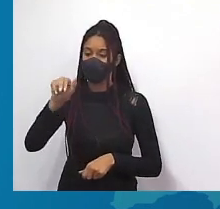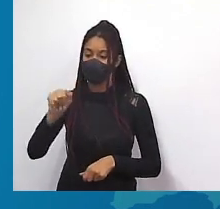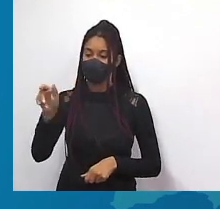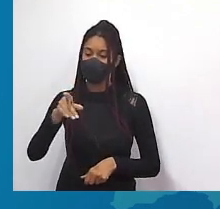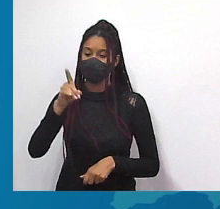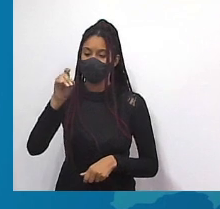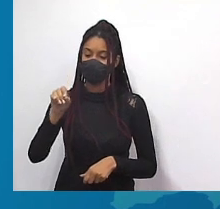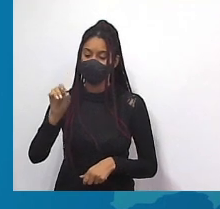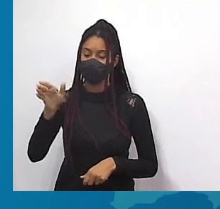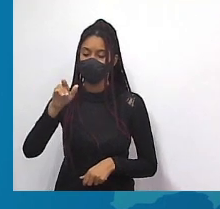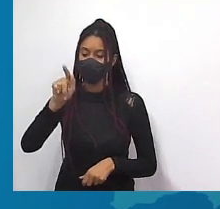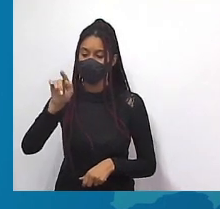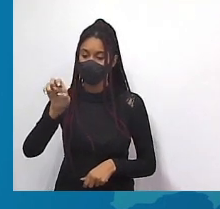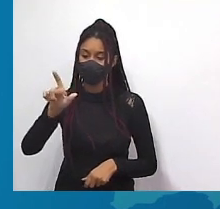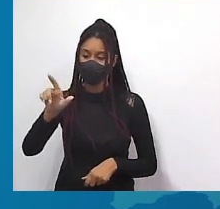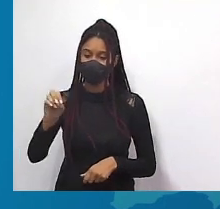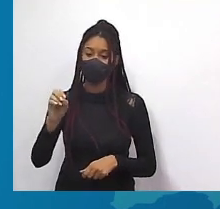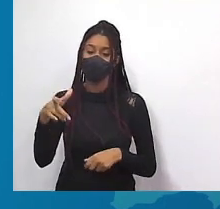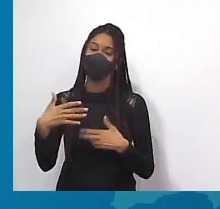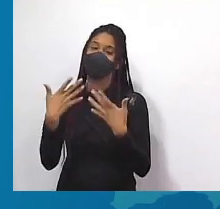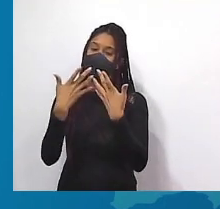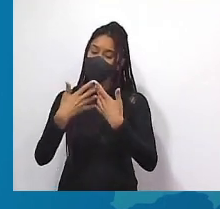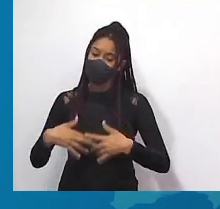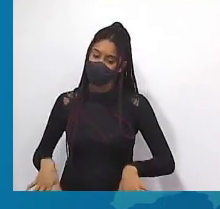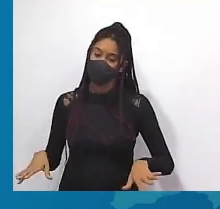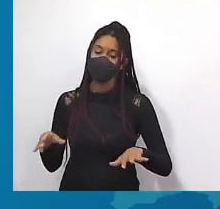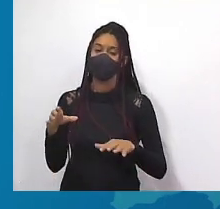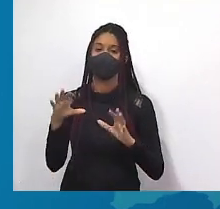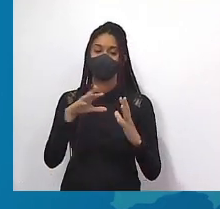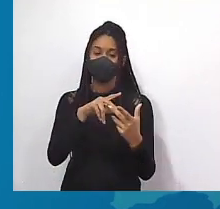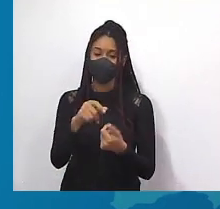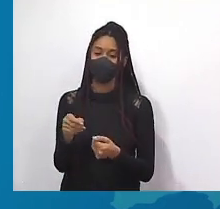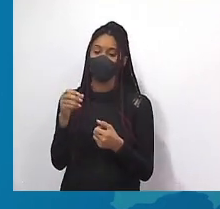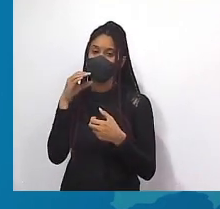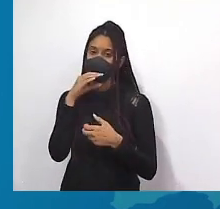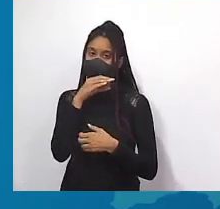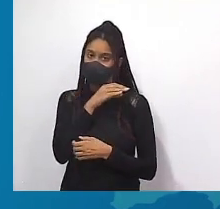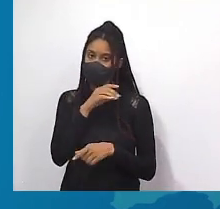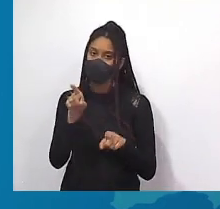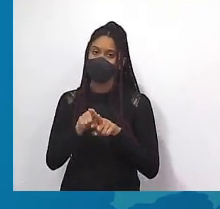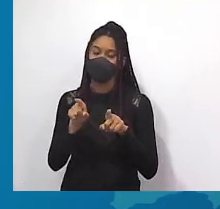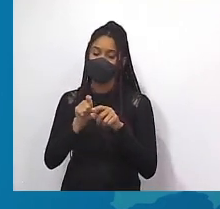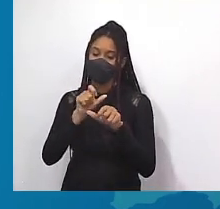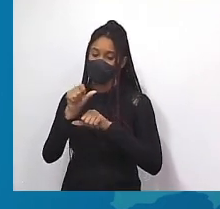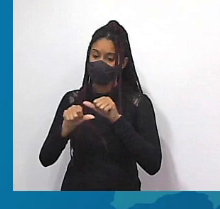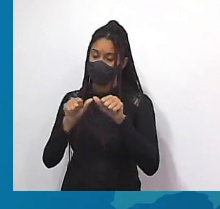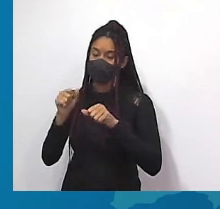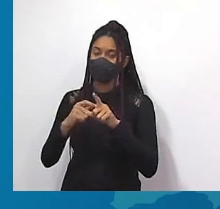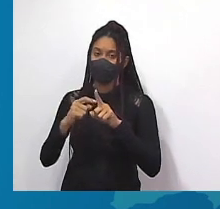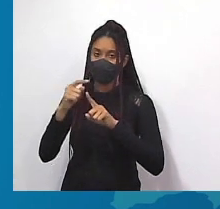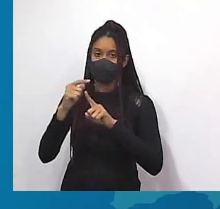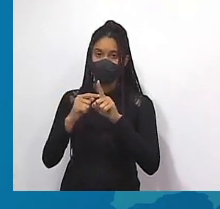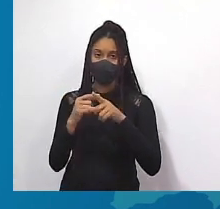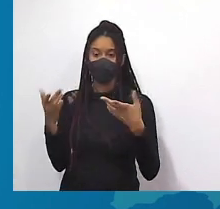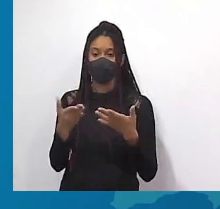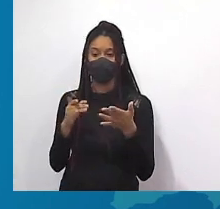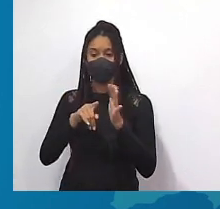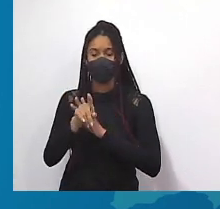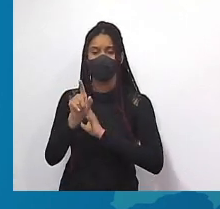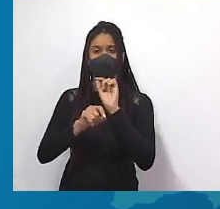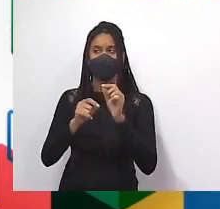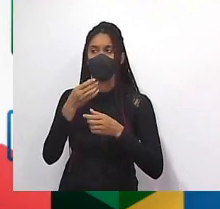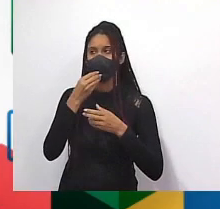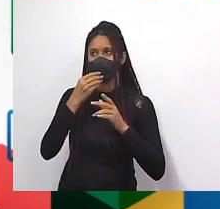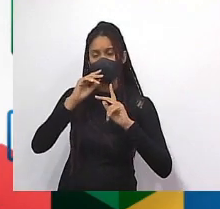Então, naturalmente, o planeta vai aquecer, a temperatura vai mudar. O que se questiona hoje é se é culpa do homem ou não.